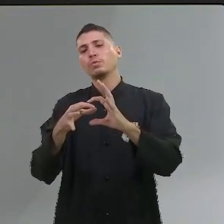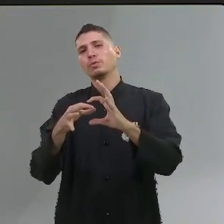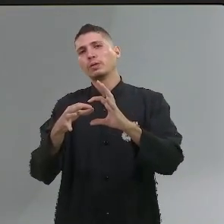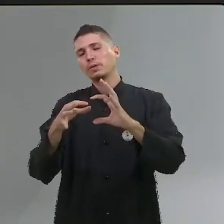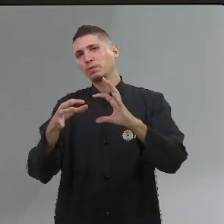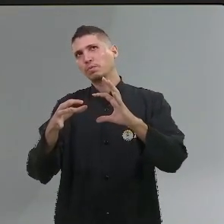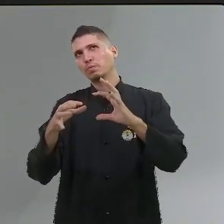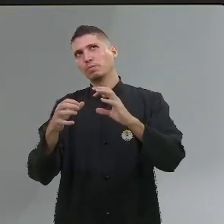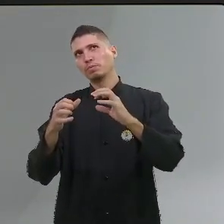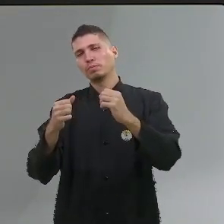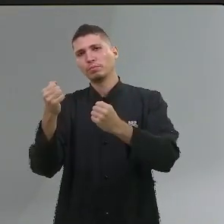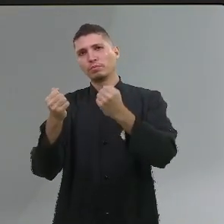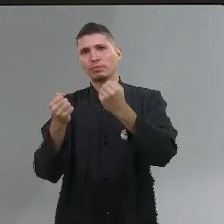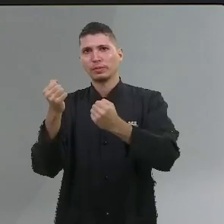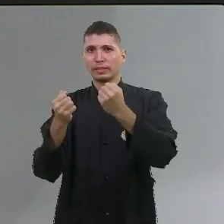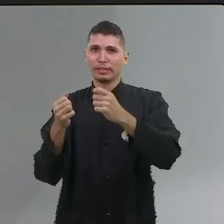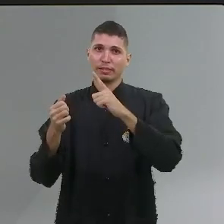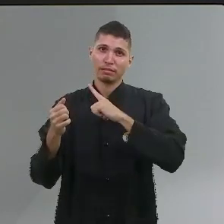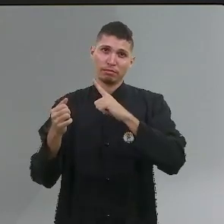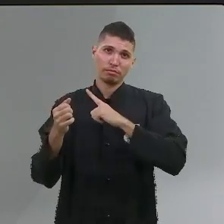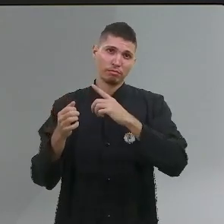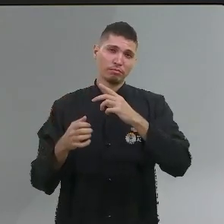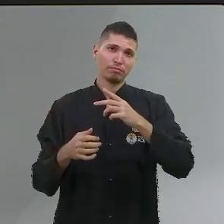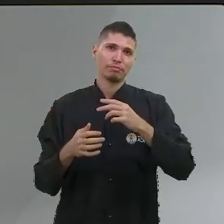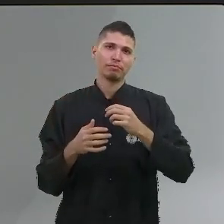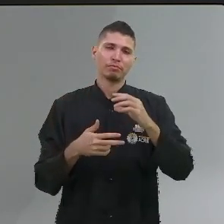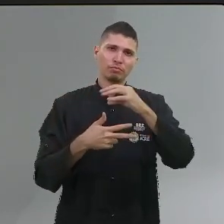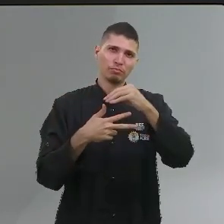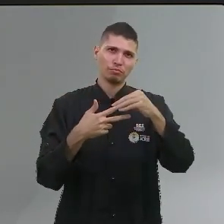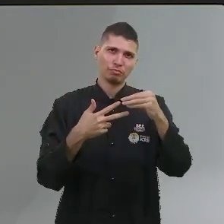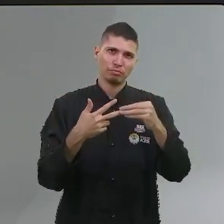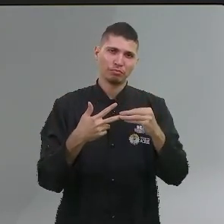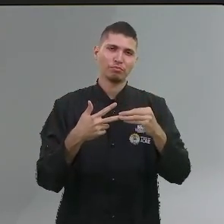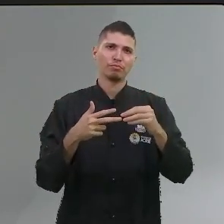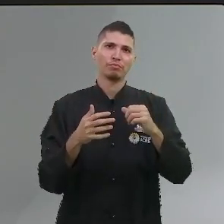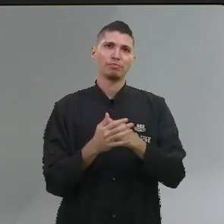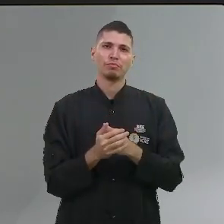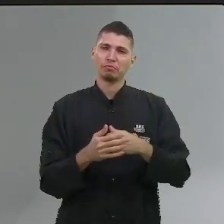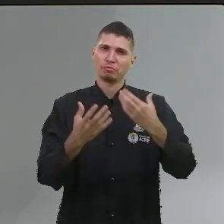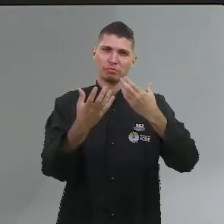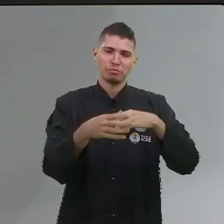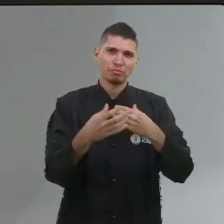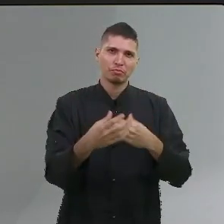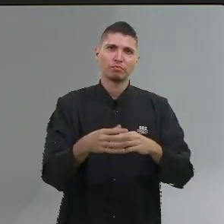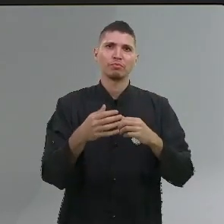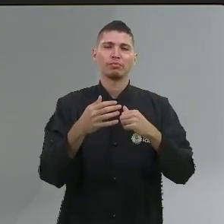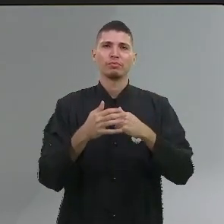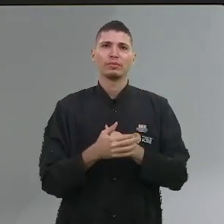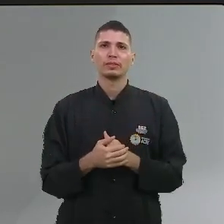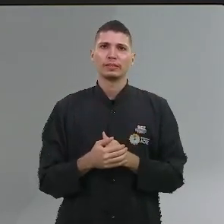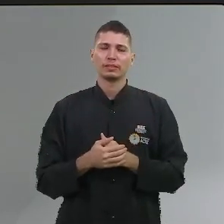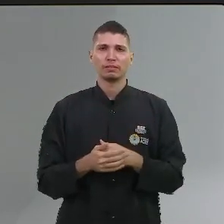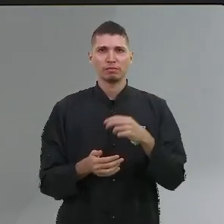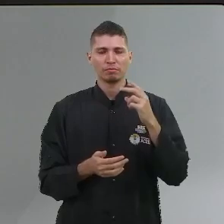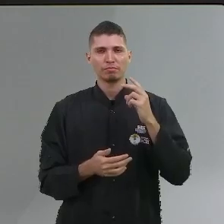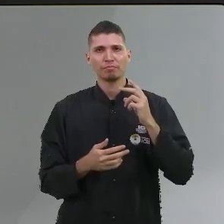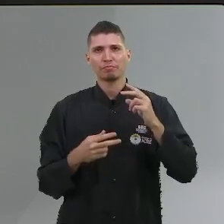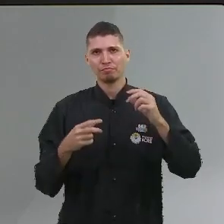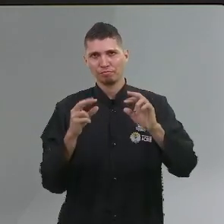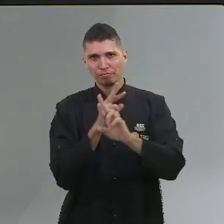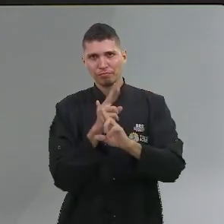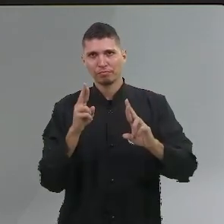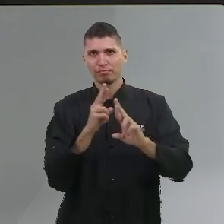muito em questões de vestibulares, de Enem, né? Está sempre caindo aí uma questão relacionada, da primeira lei de